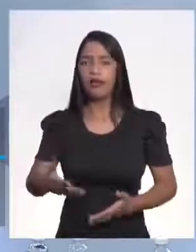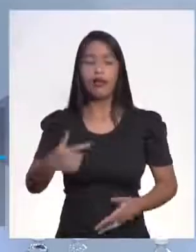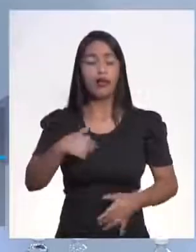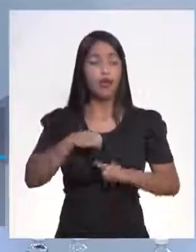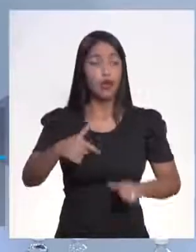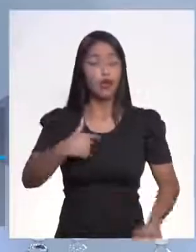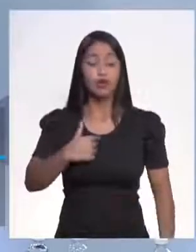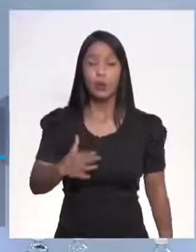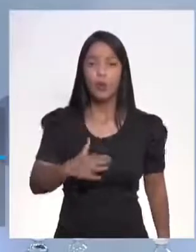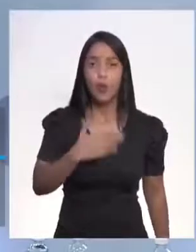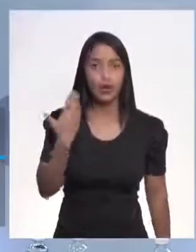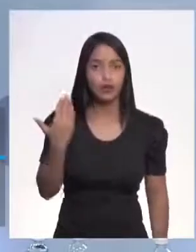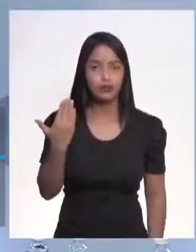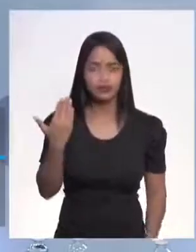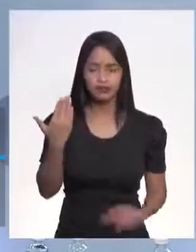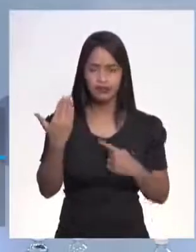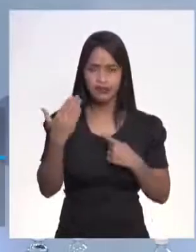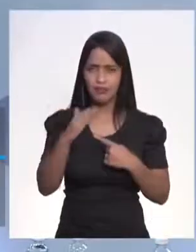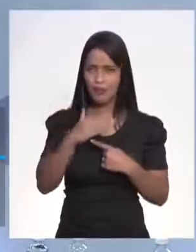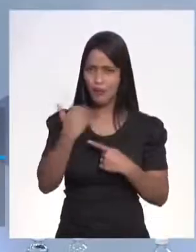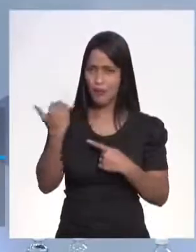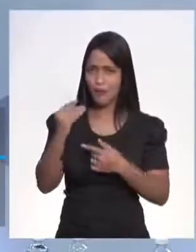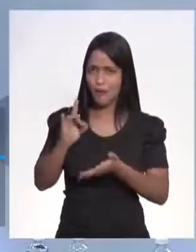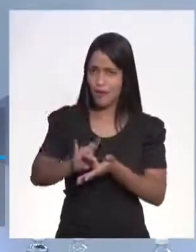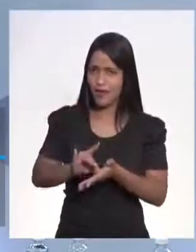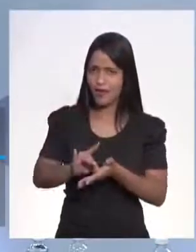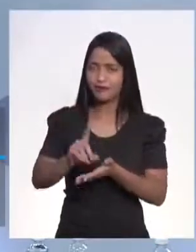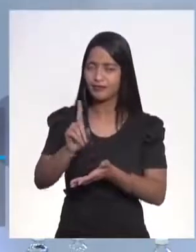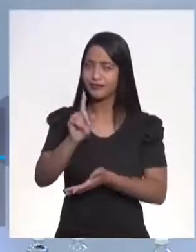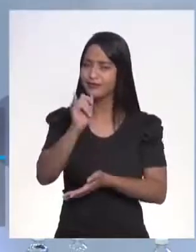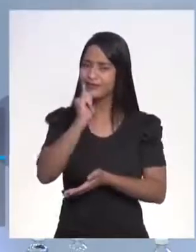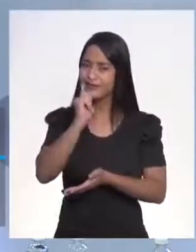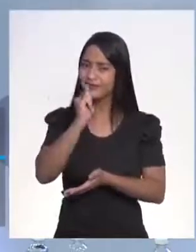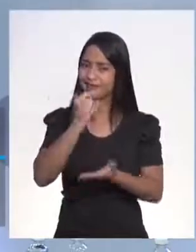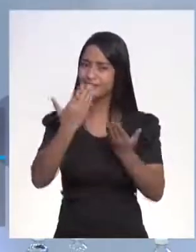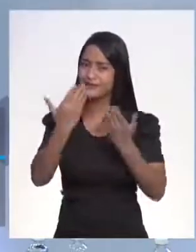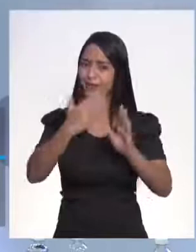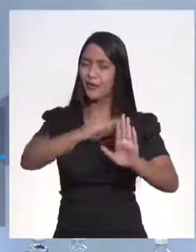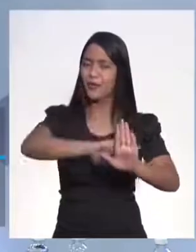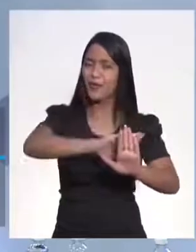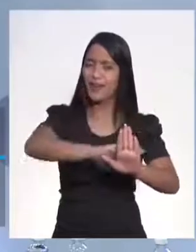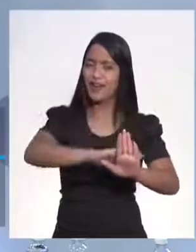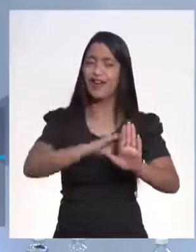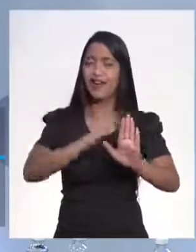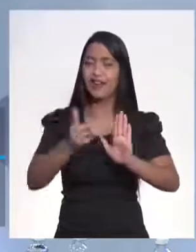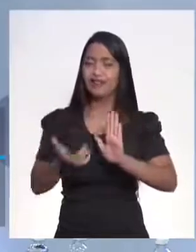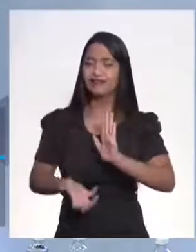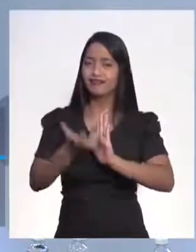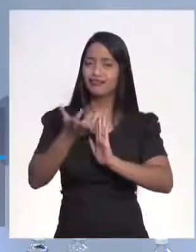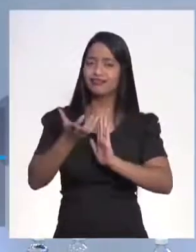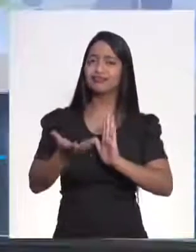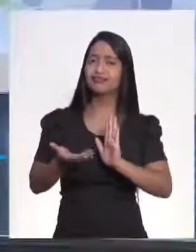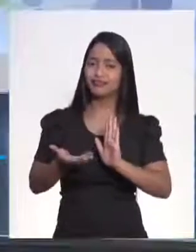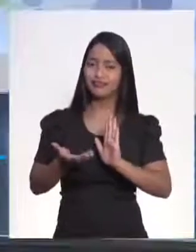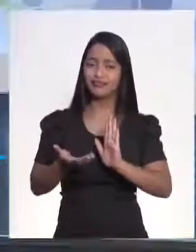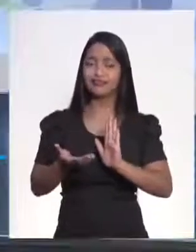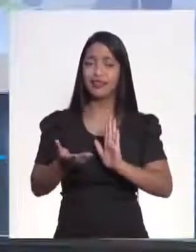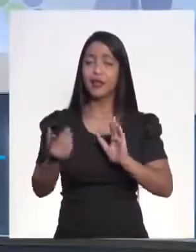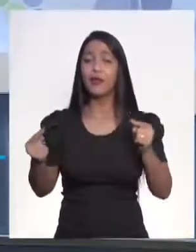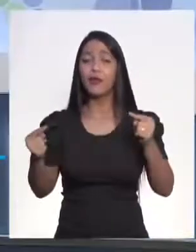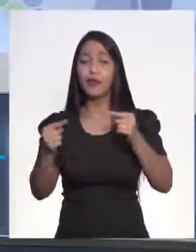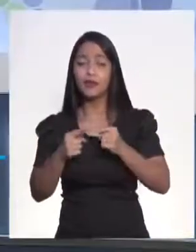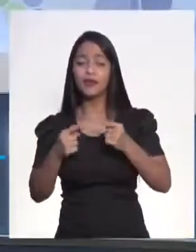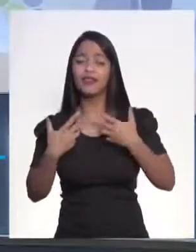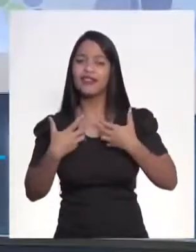fala gente estou morto Eu tô morto não estou viva mas a gente fala tu amor é um exagero tá cansado disso está